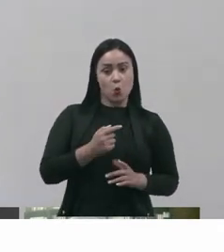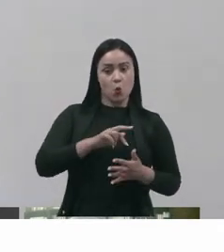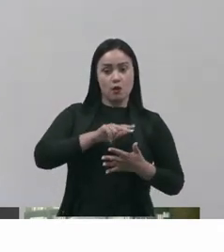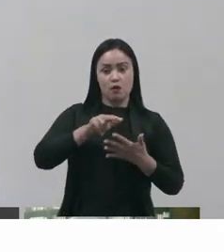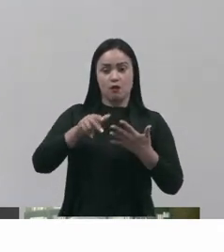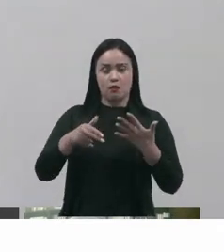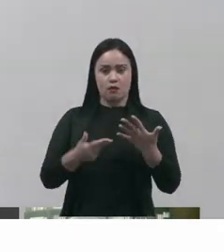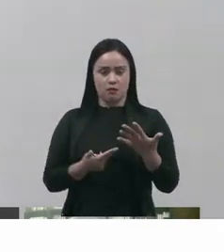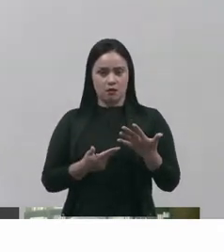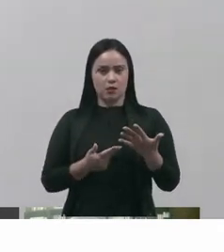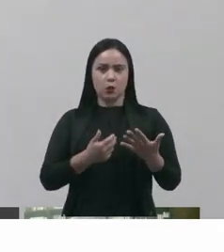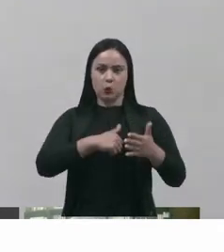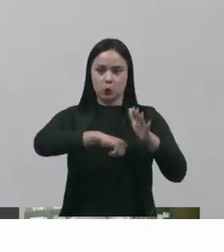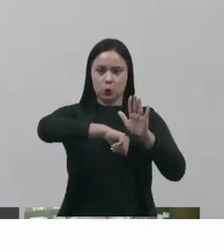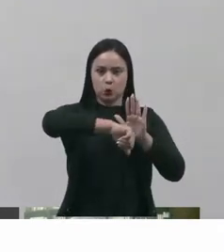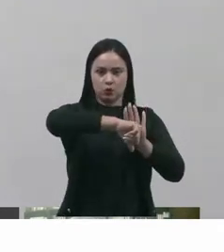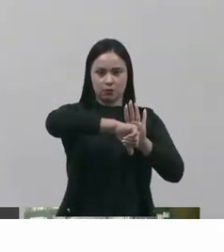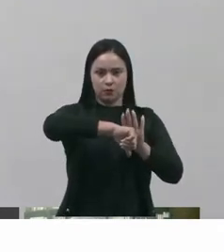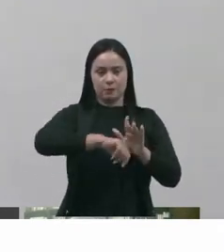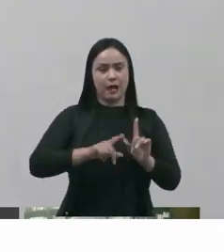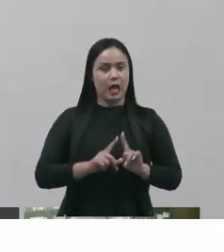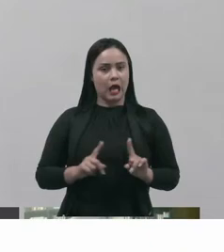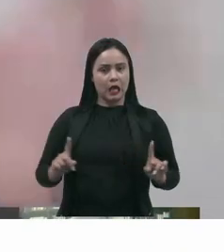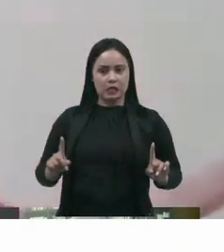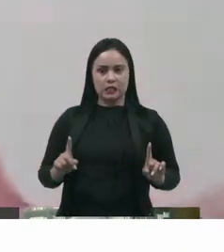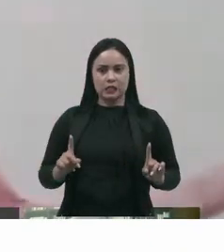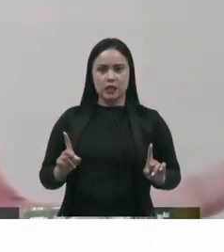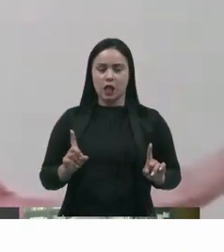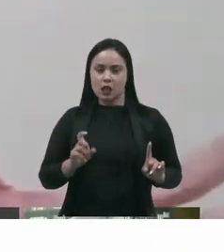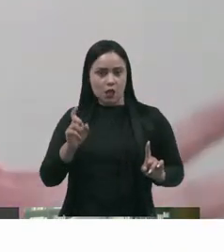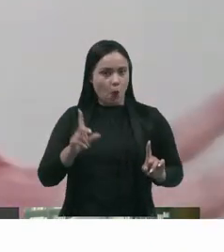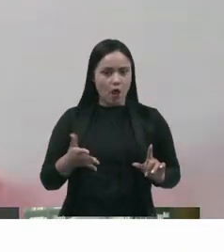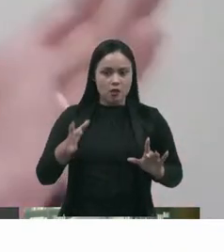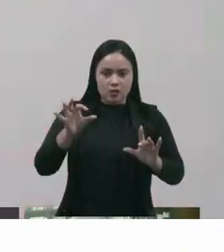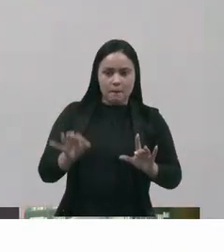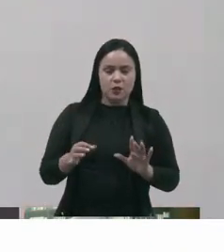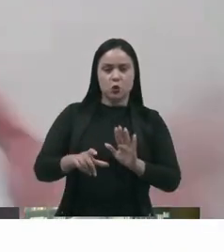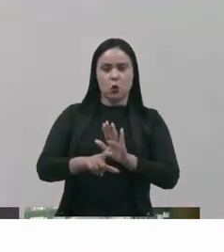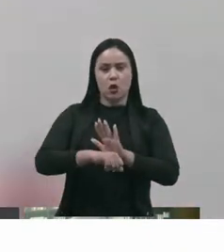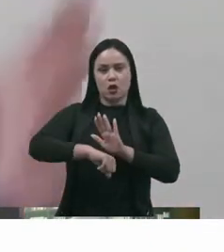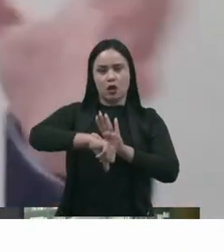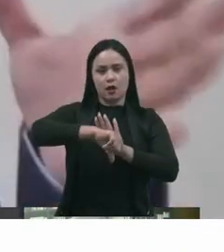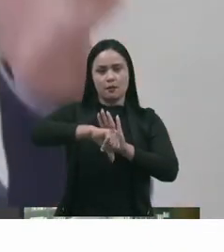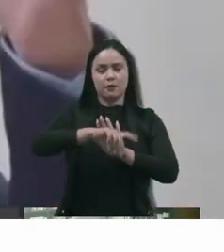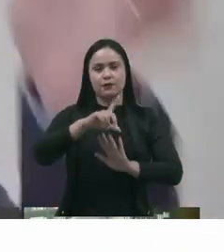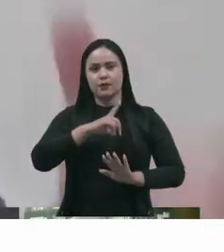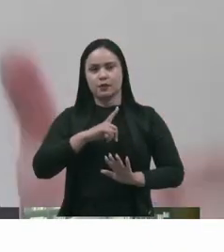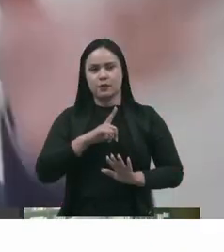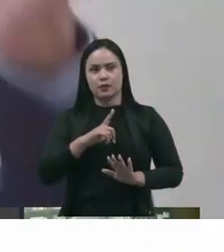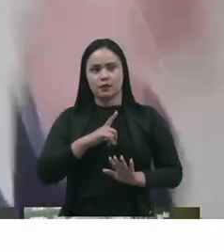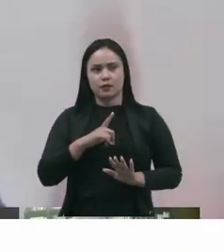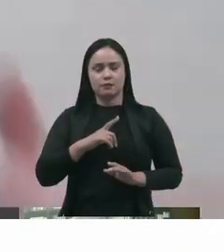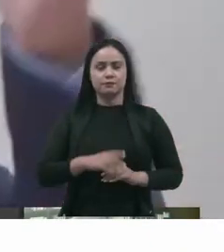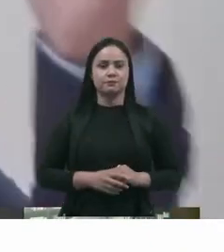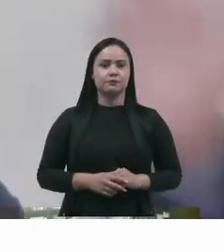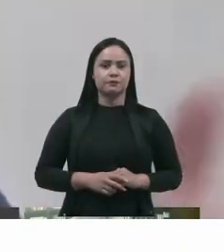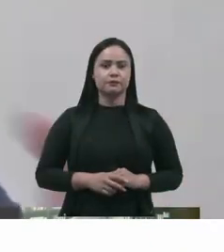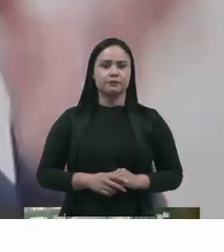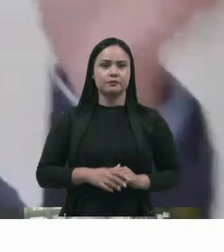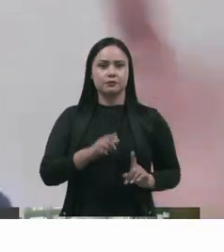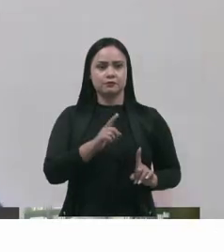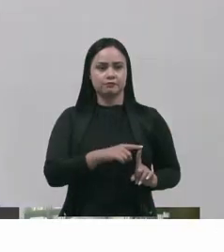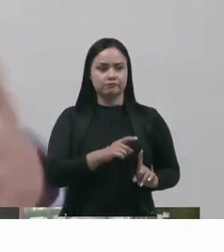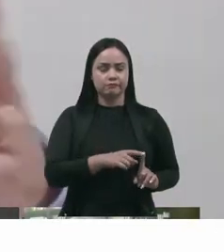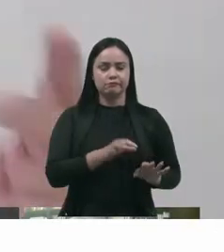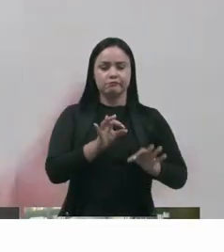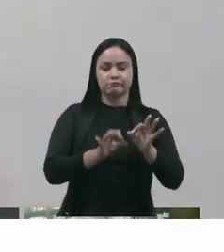elementos do crime, mas ela não é exatamente o crime. O crime pressupõe ato típico,